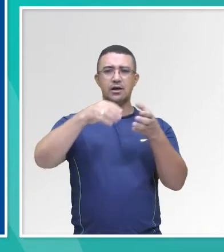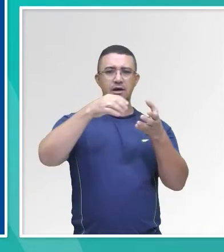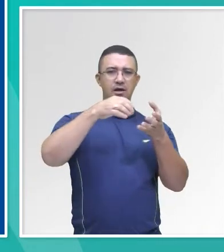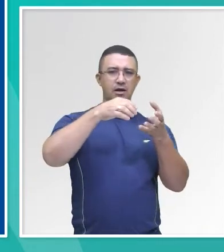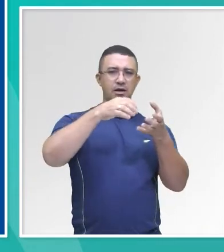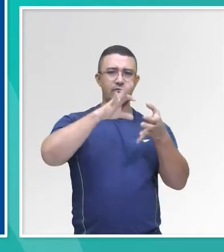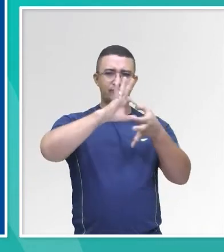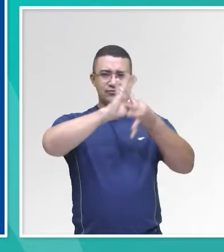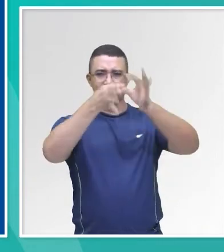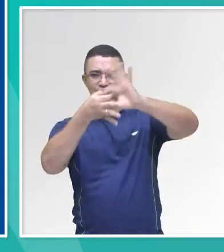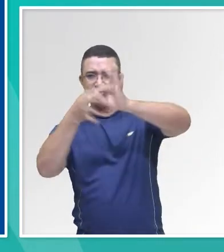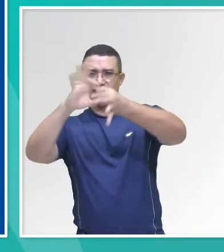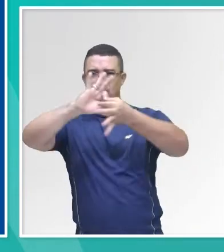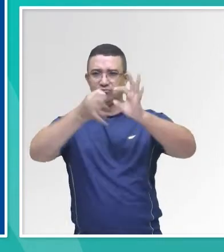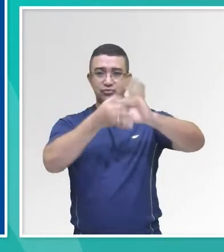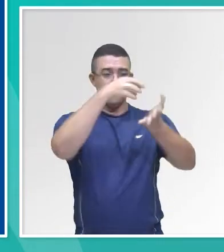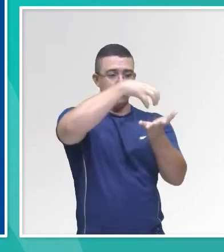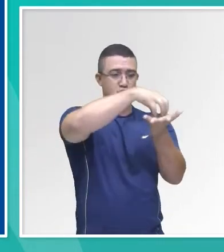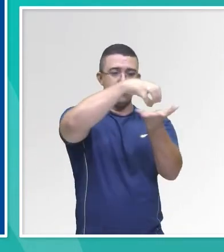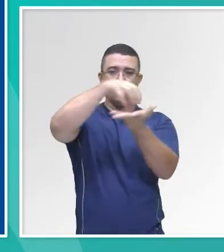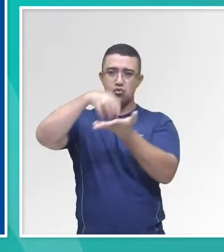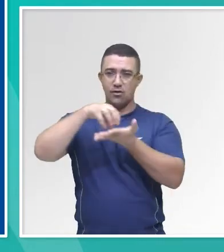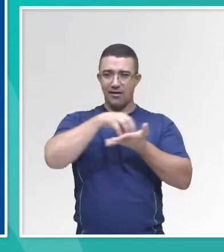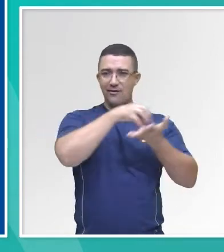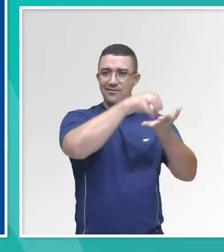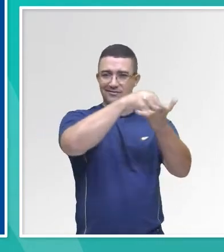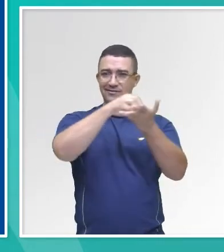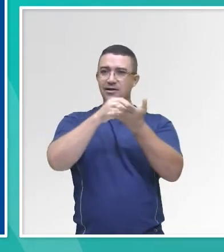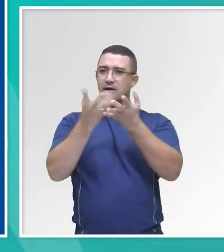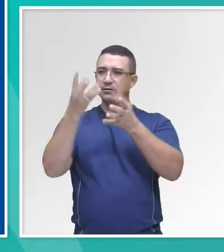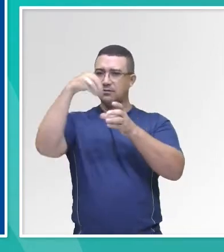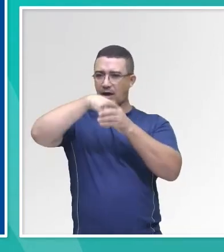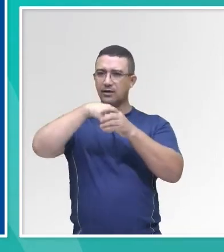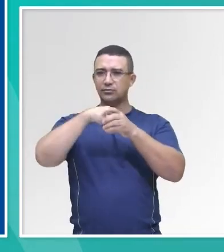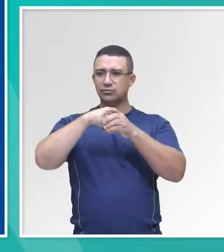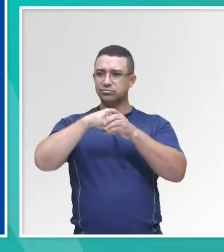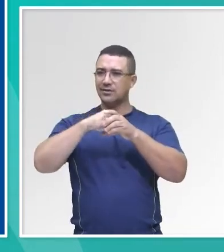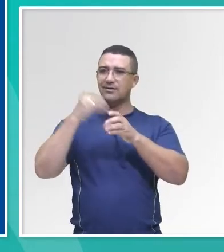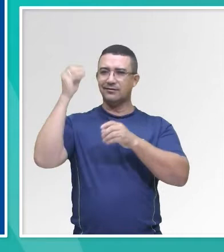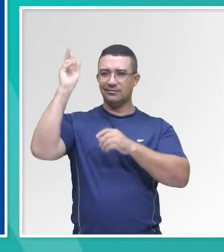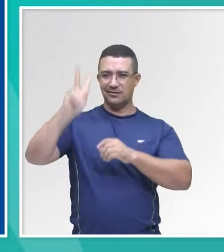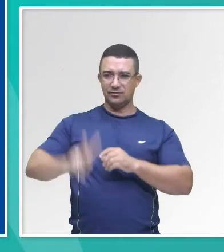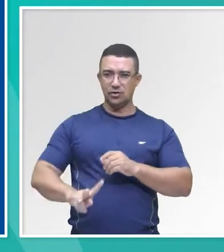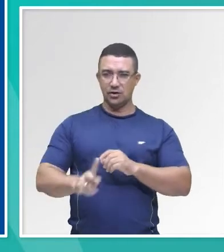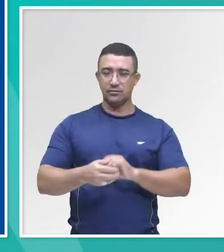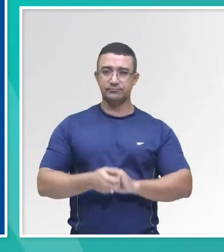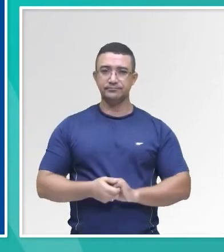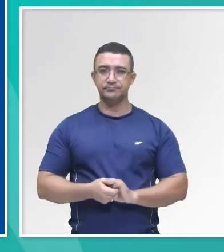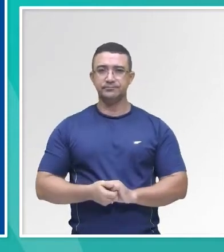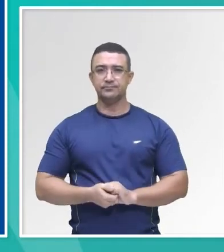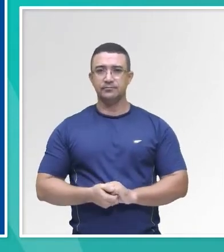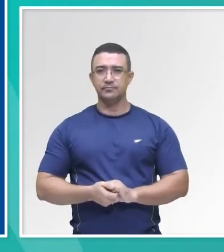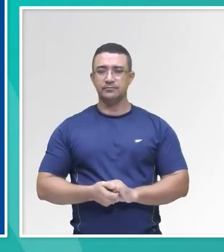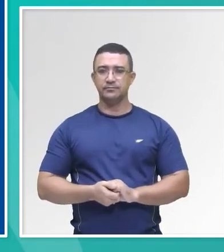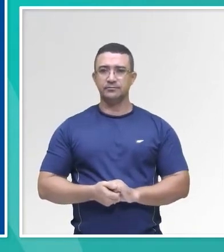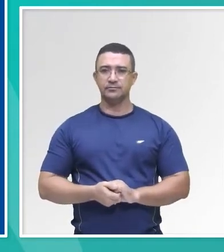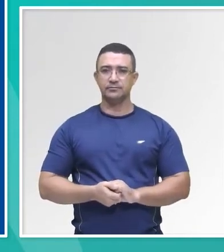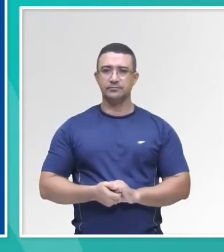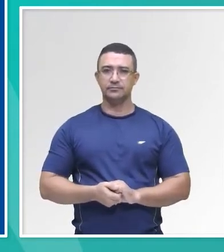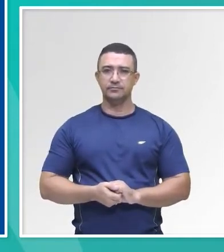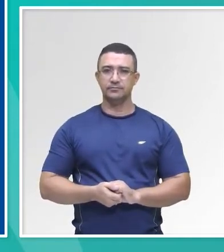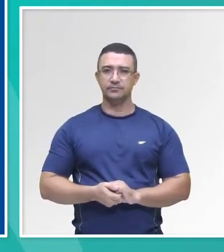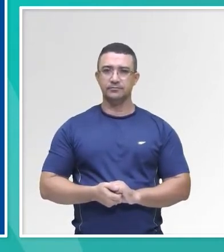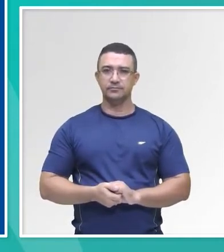e no final vão se resolver essa narrativa. Muito bem, então tem bastante personagens,